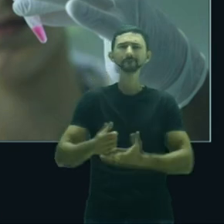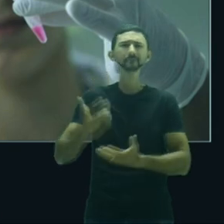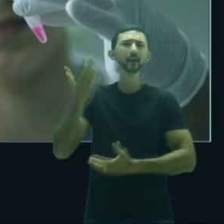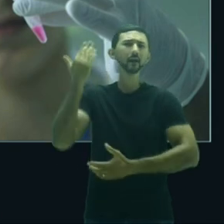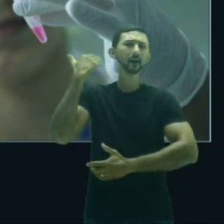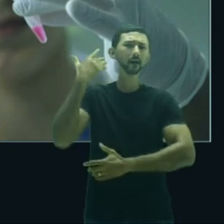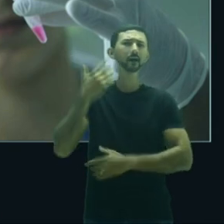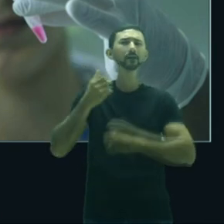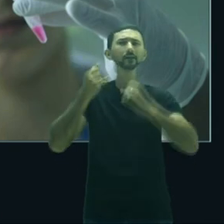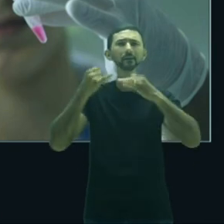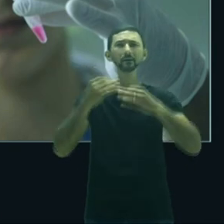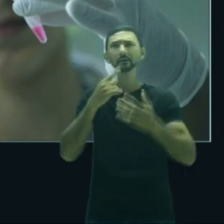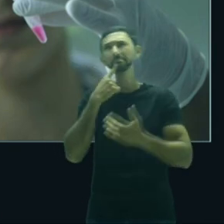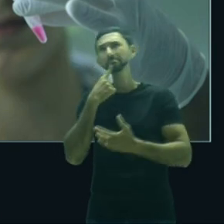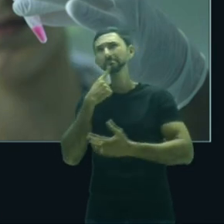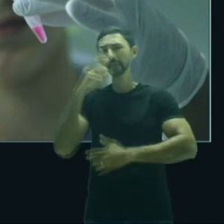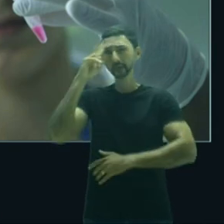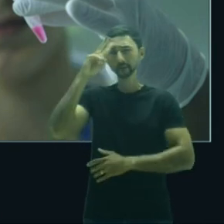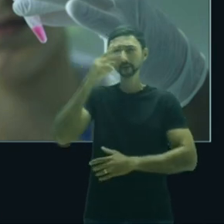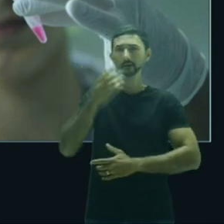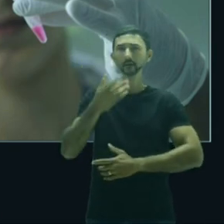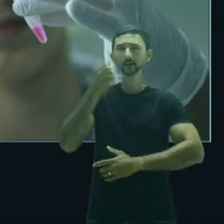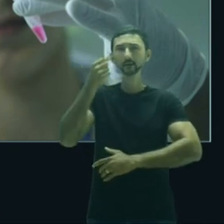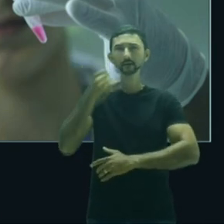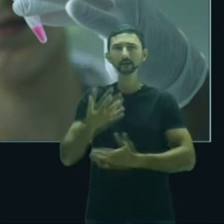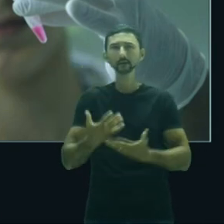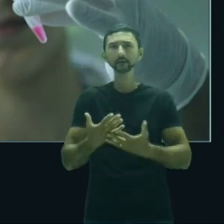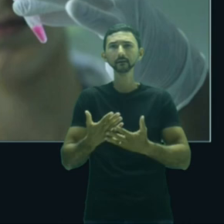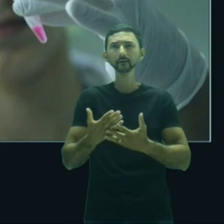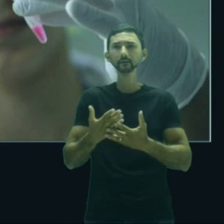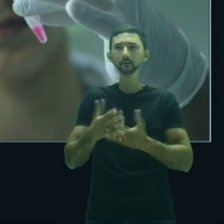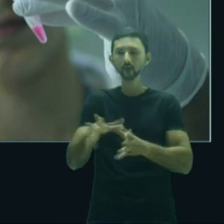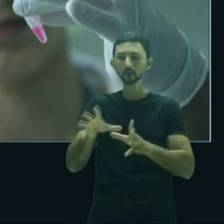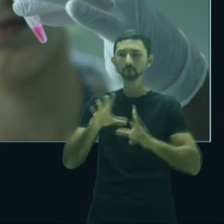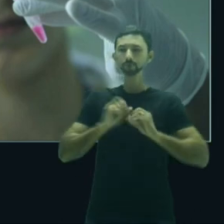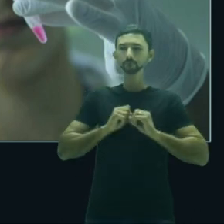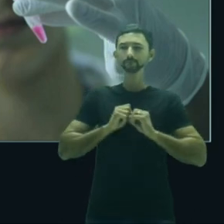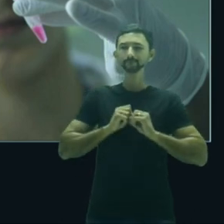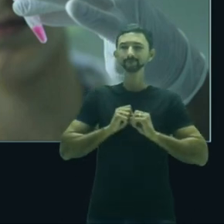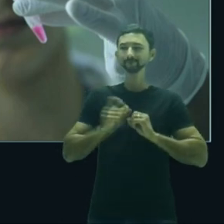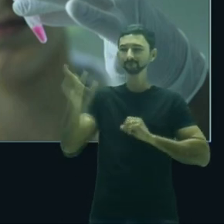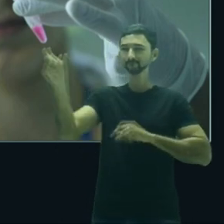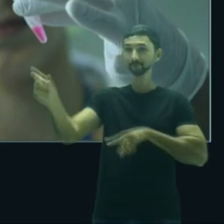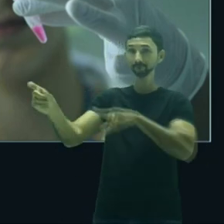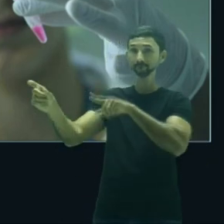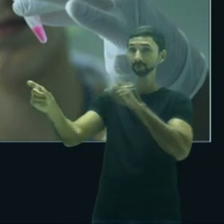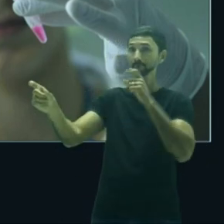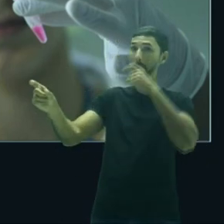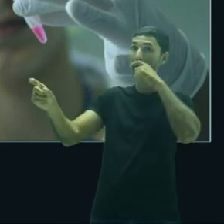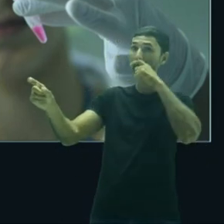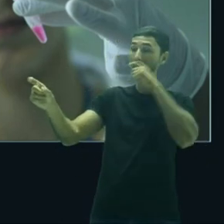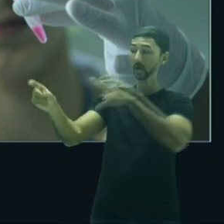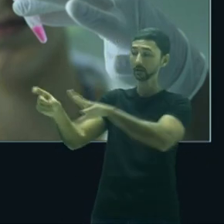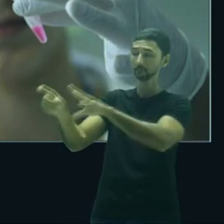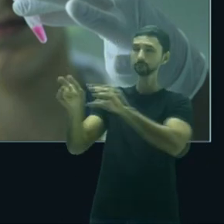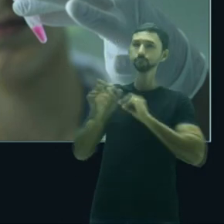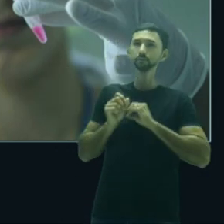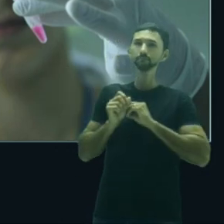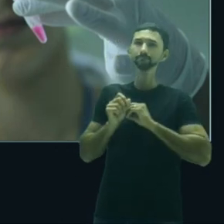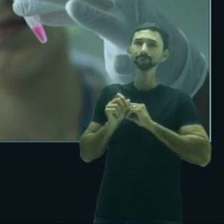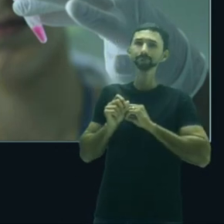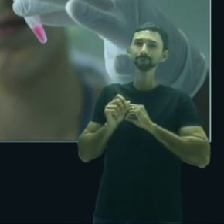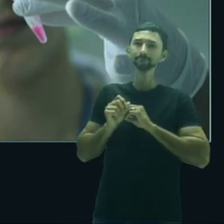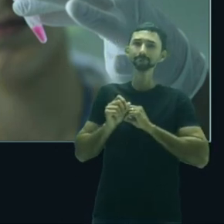falava muito assim, tá? Ah, tu herdou isso do teu pai. Ah, tá no teu sangue, né? Falava assim, ah, tá no